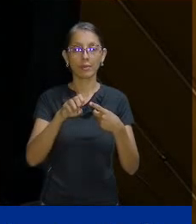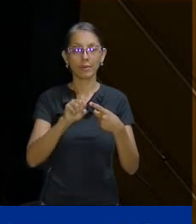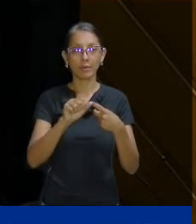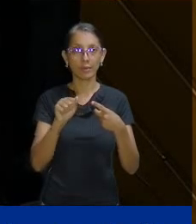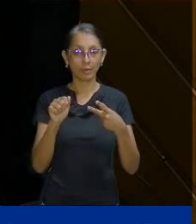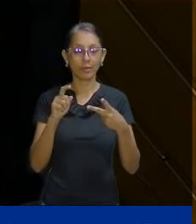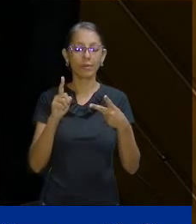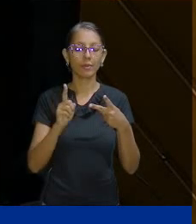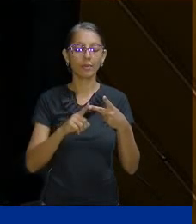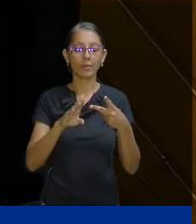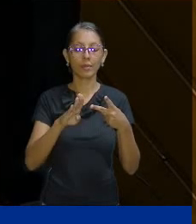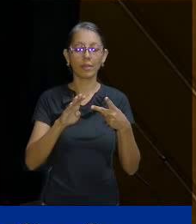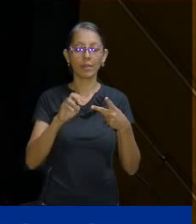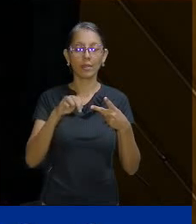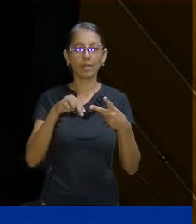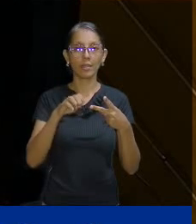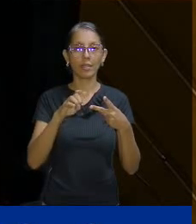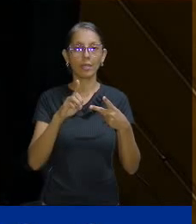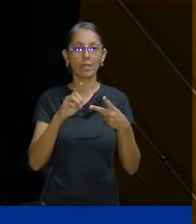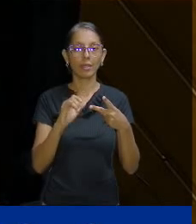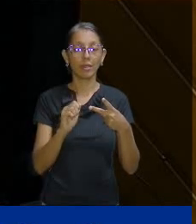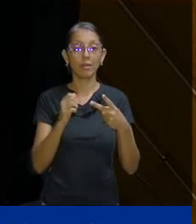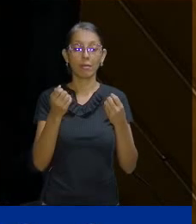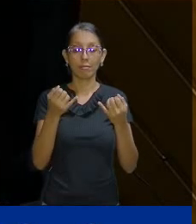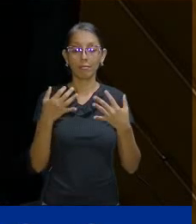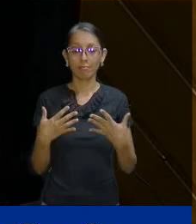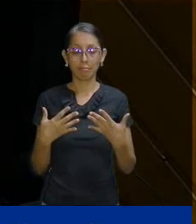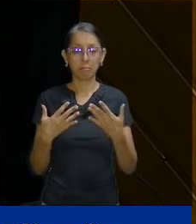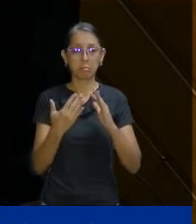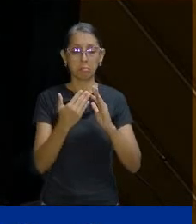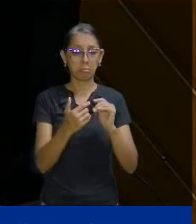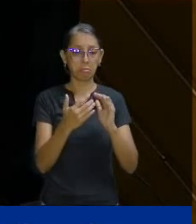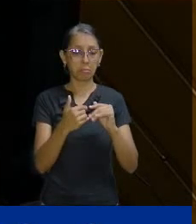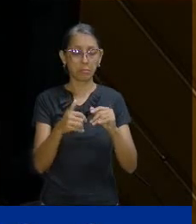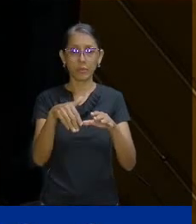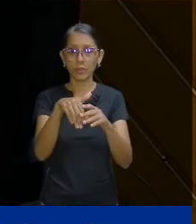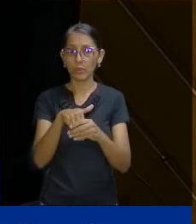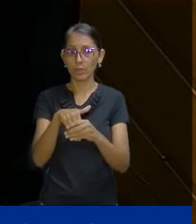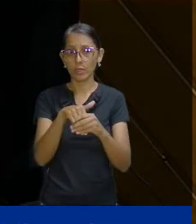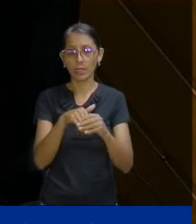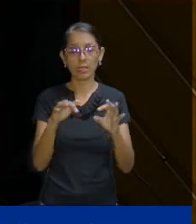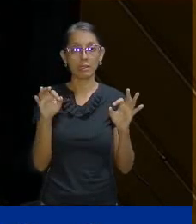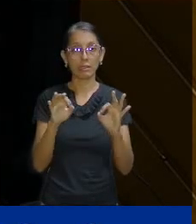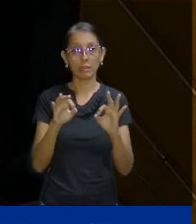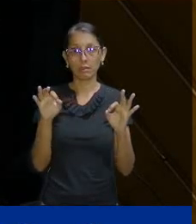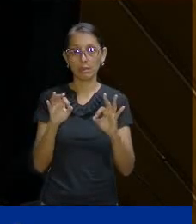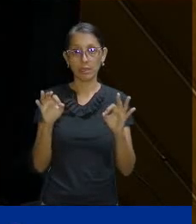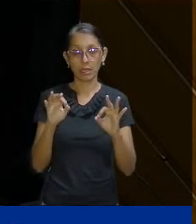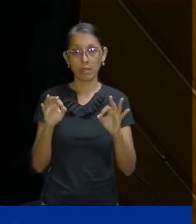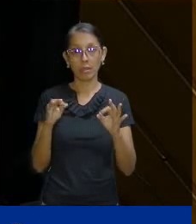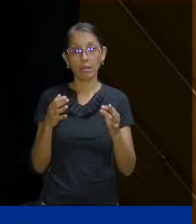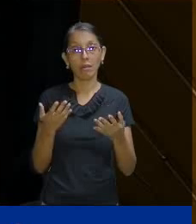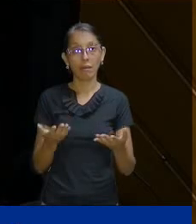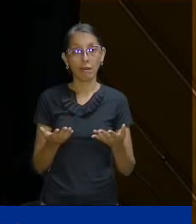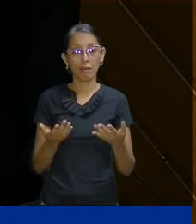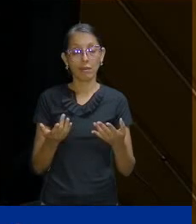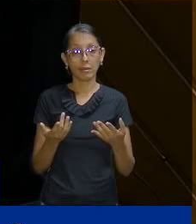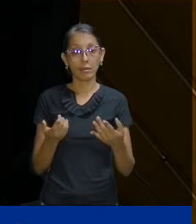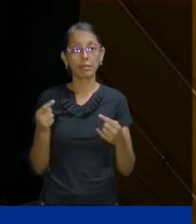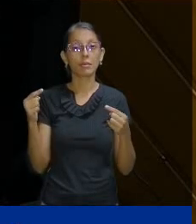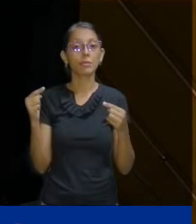identificados como transportados, negam qualquer pedido ou condicionamento de voto, indicando que o